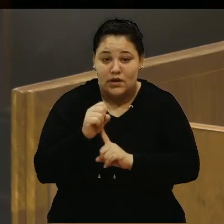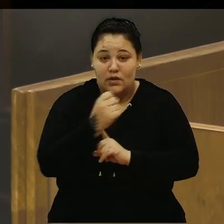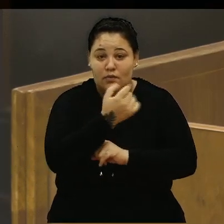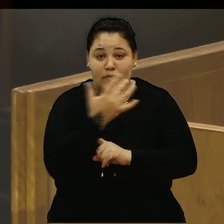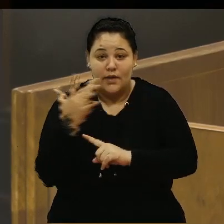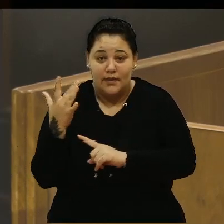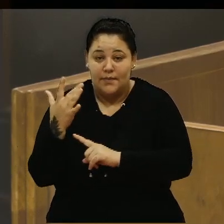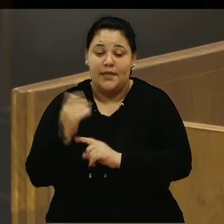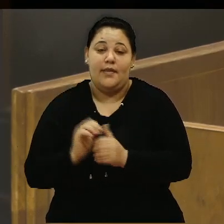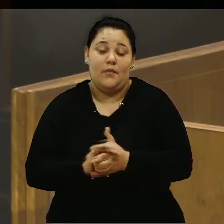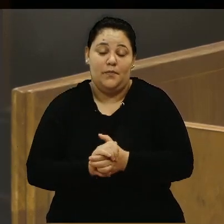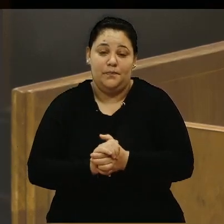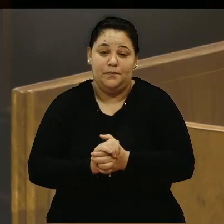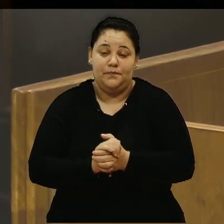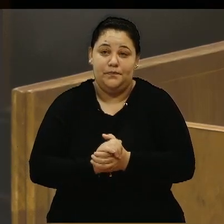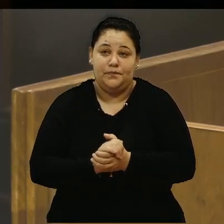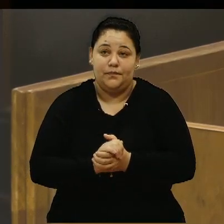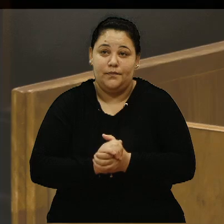ambiental.